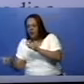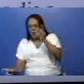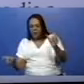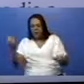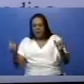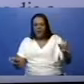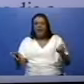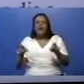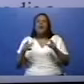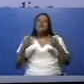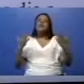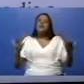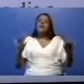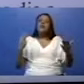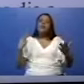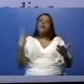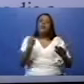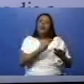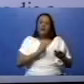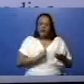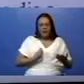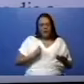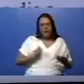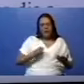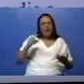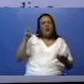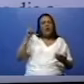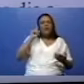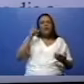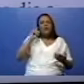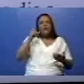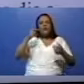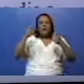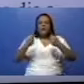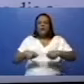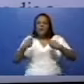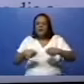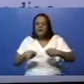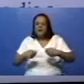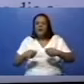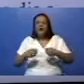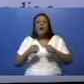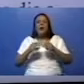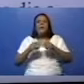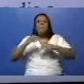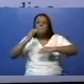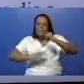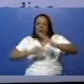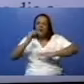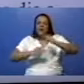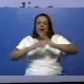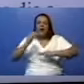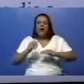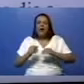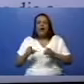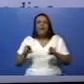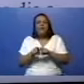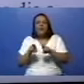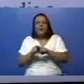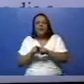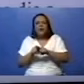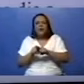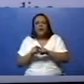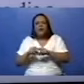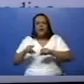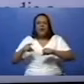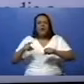em nosso dia a dia, principalmente nas situações mais formais. Porque ela é necessária quando nós queremos seguir